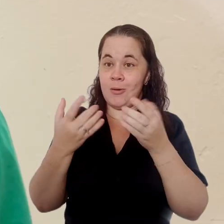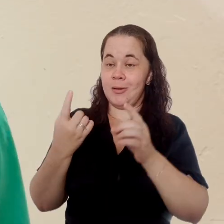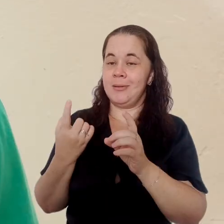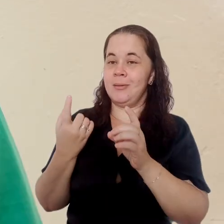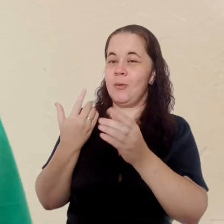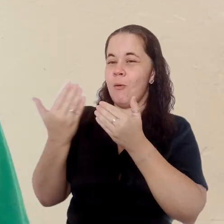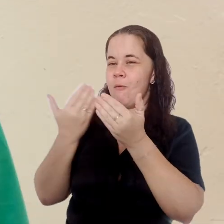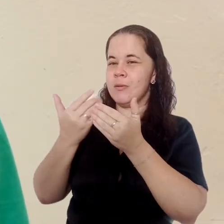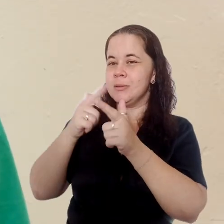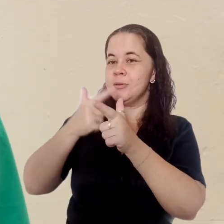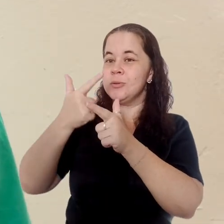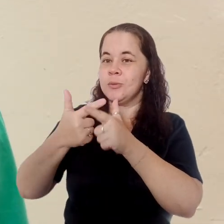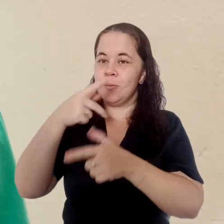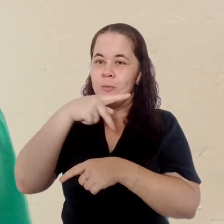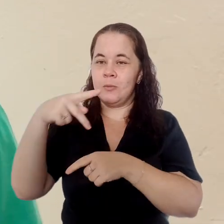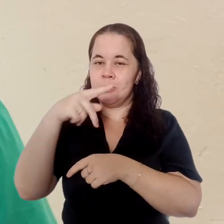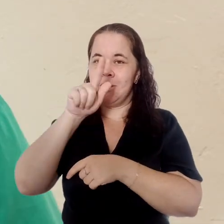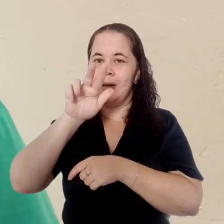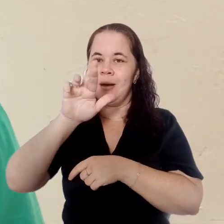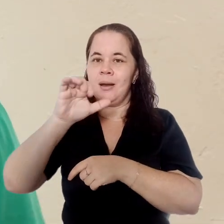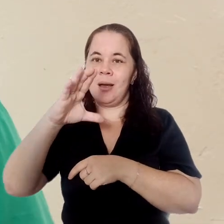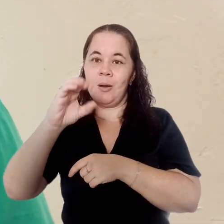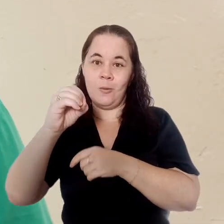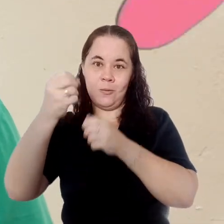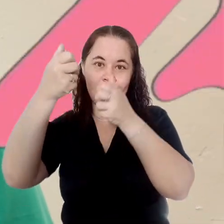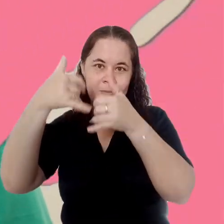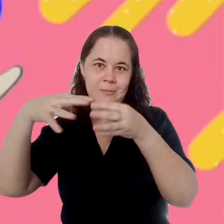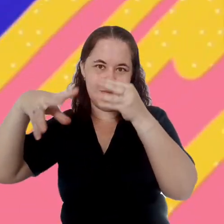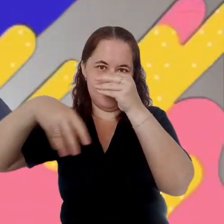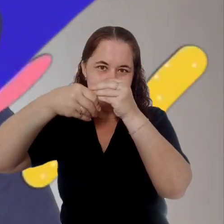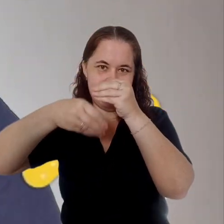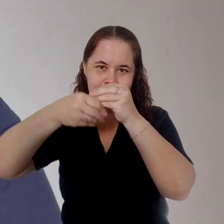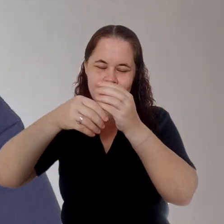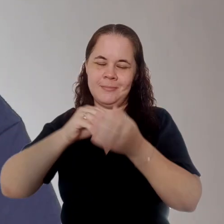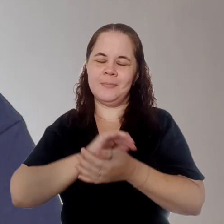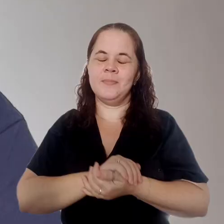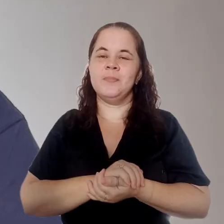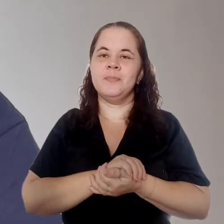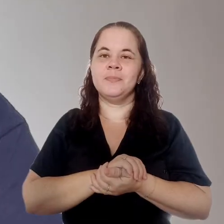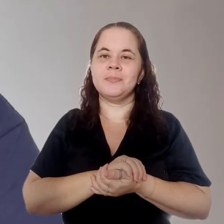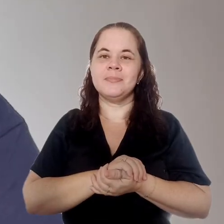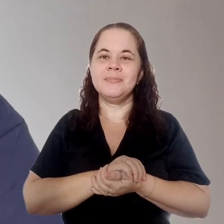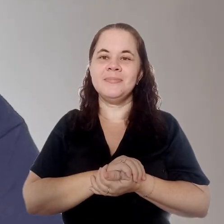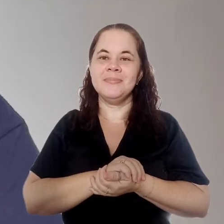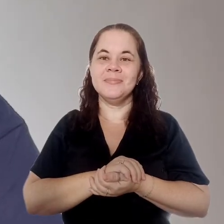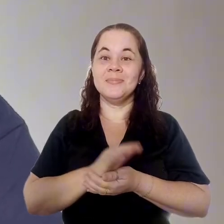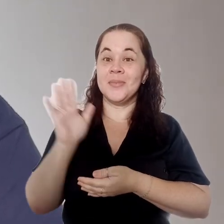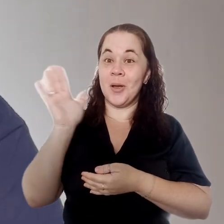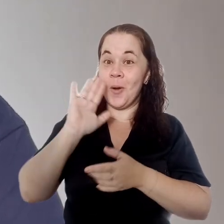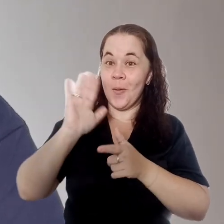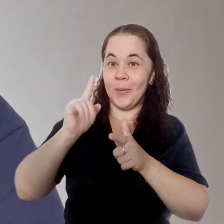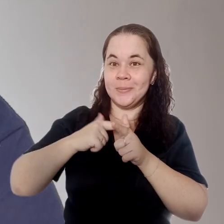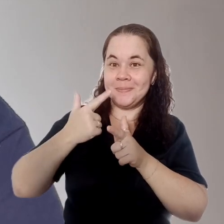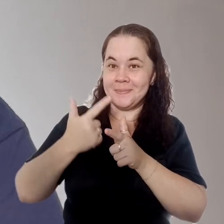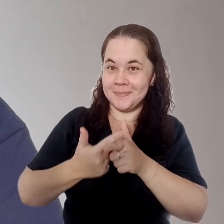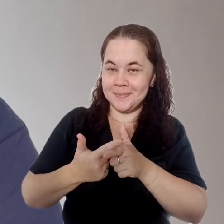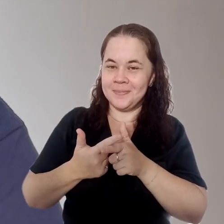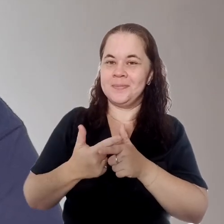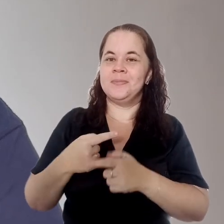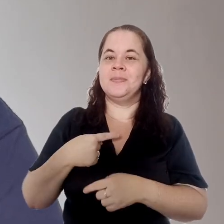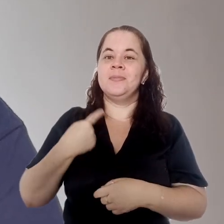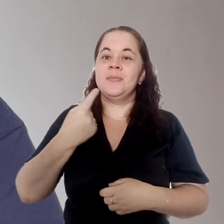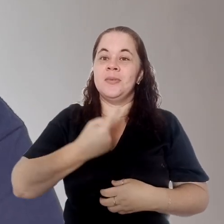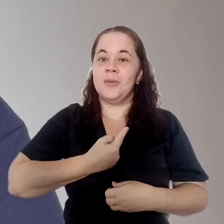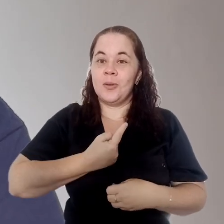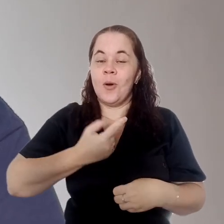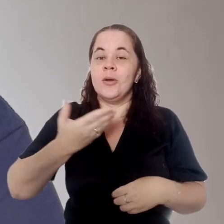trazer outros desdobramentos dessa formação para vocês. Olá, mais uma vez. Estamos aqui no nosso